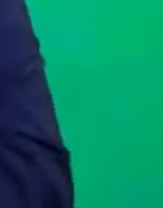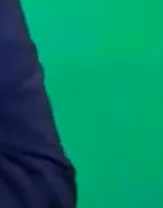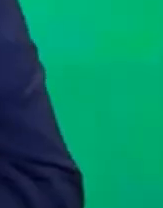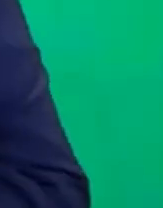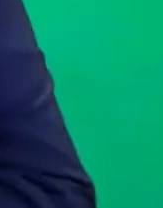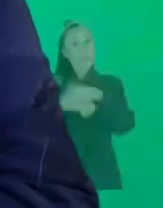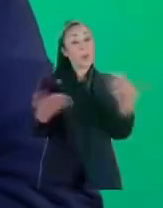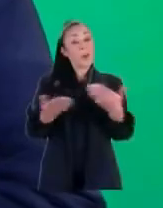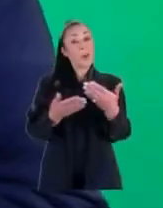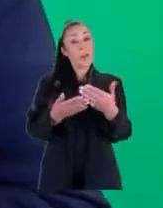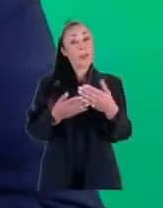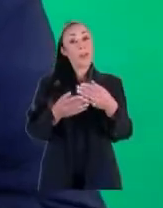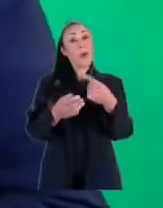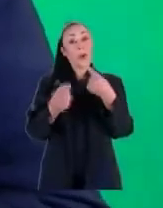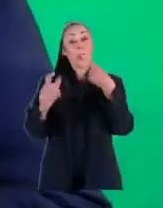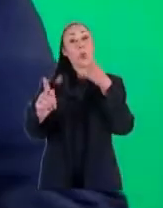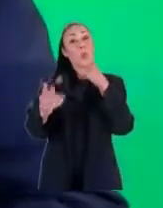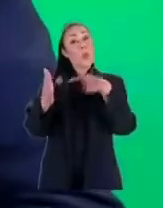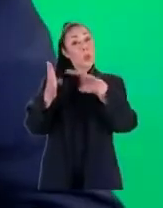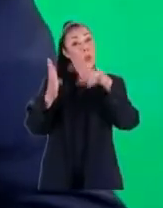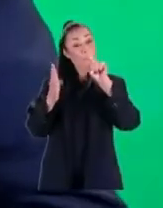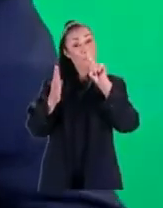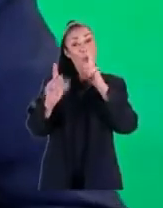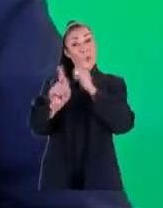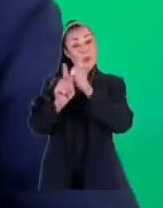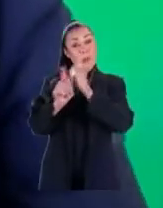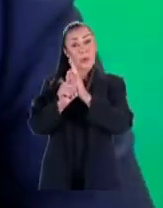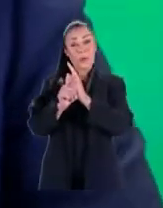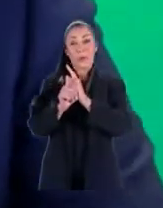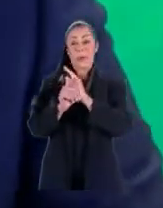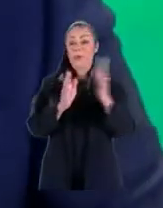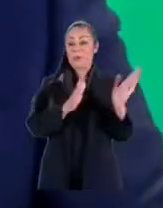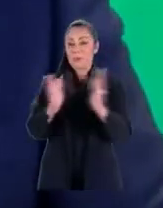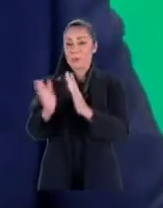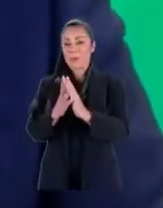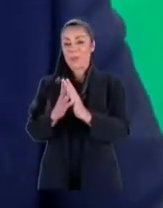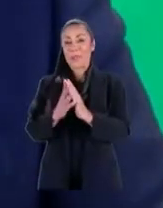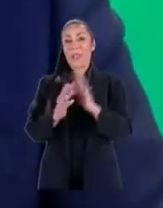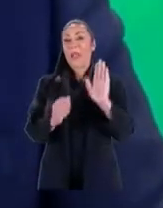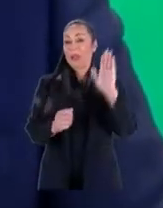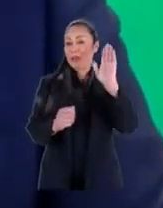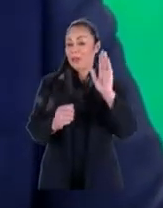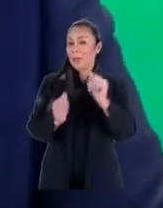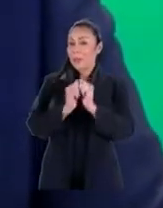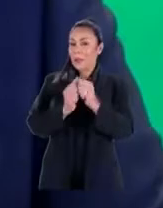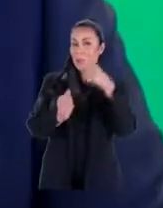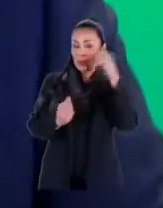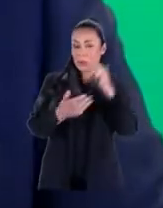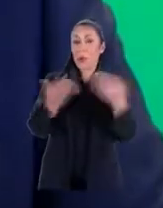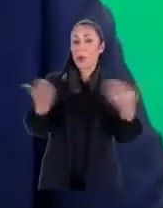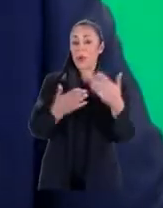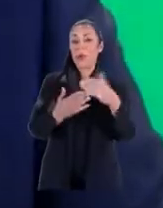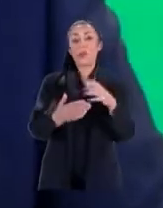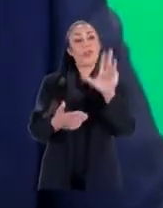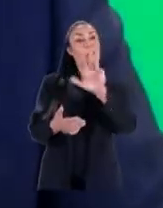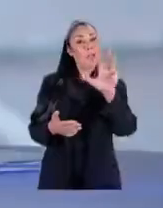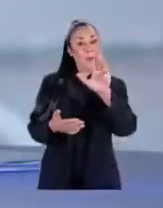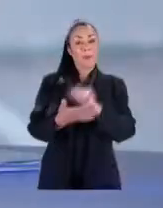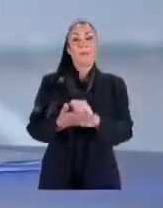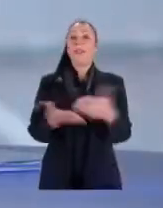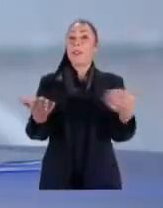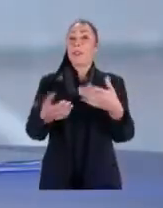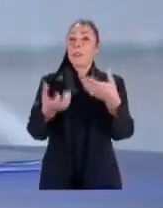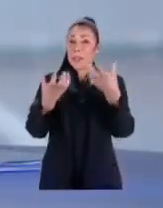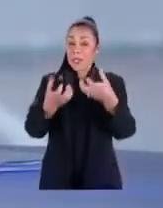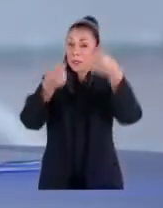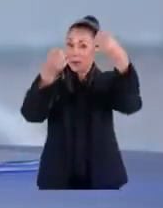Boa noite. Hoje vamos fazer o último encontro da série Candidatos com Ratinho. Nós estamos recebendo aqui o ex-presidente Luiz Inácio Lula da Silva e eu